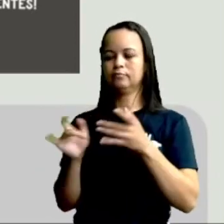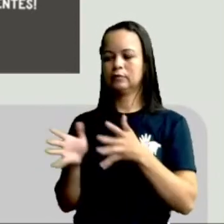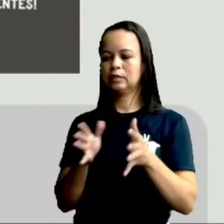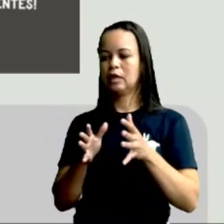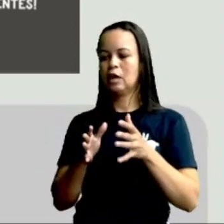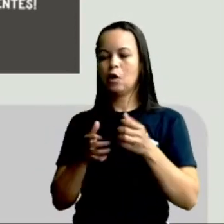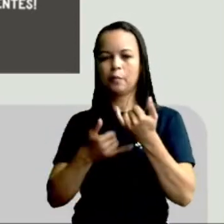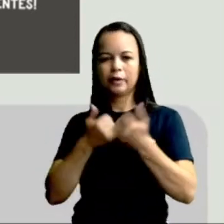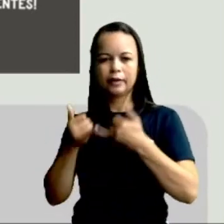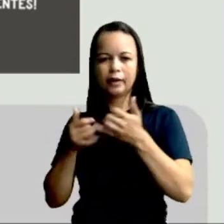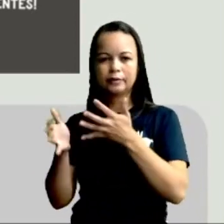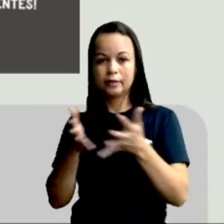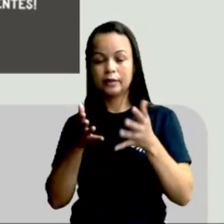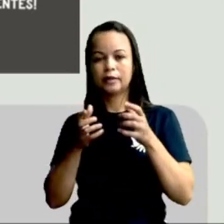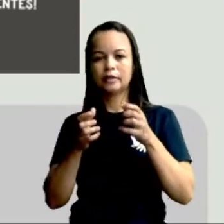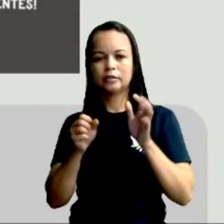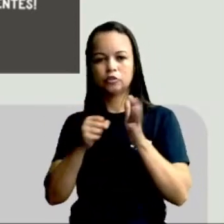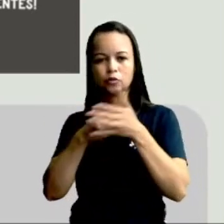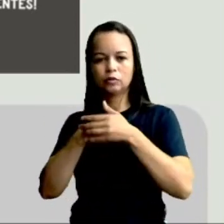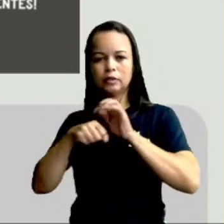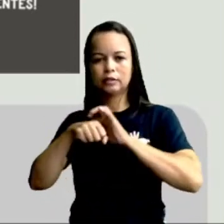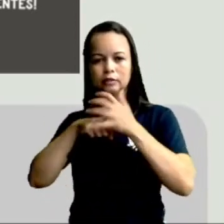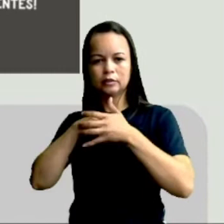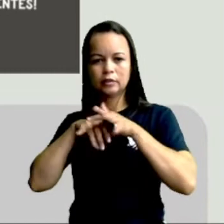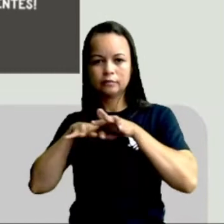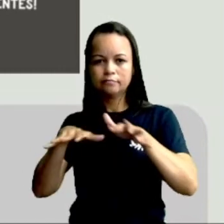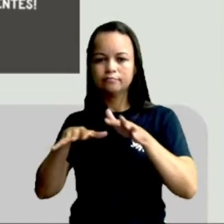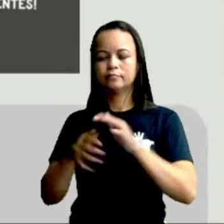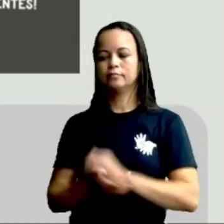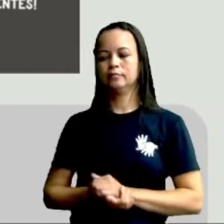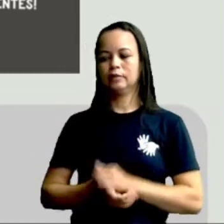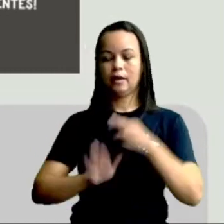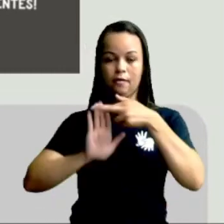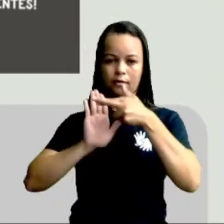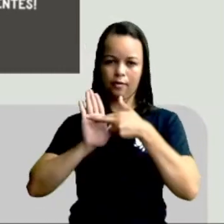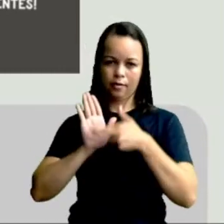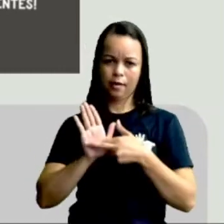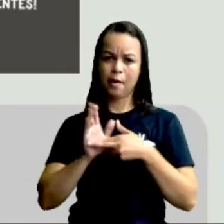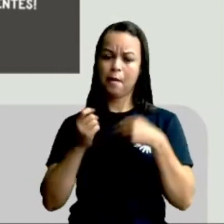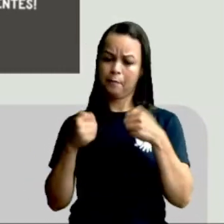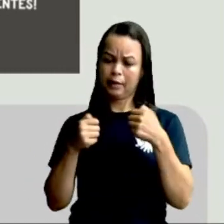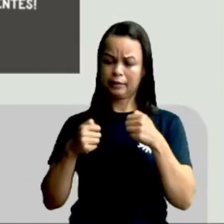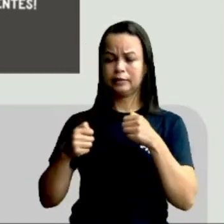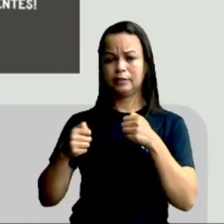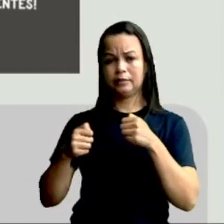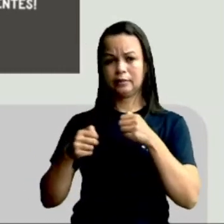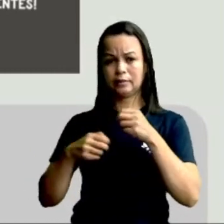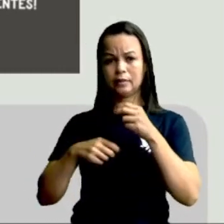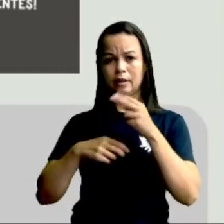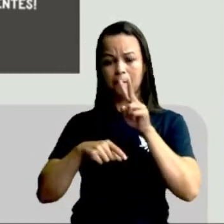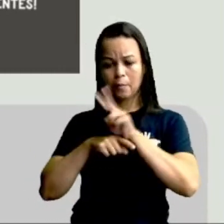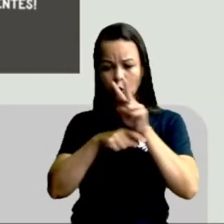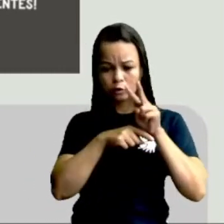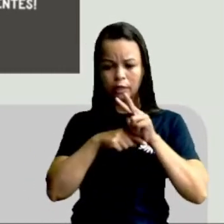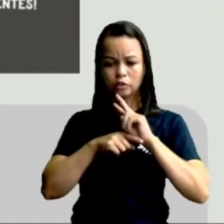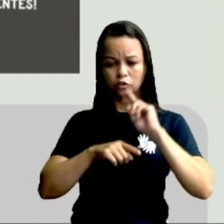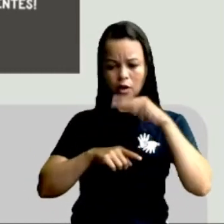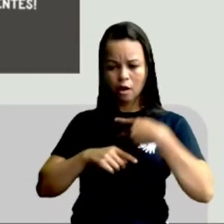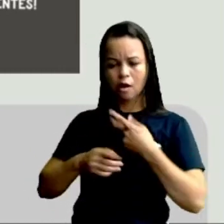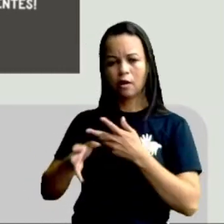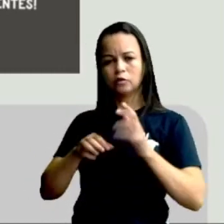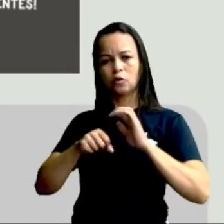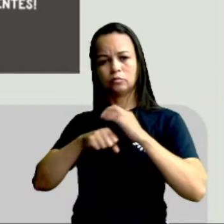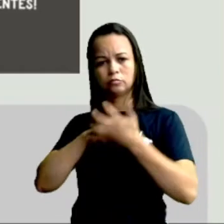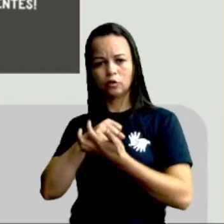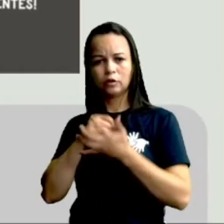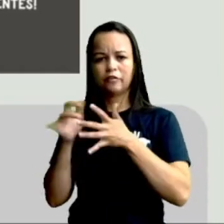das escondidas Covid-19. Quais são as regras? Olha só. Temos que nos proteger do coronavírus e o melhor local para isso é na